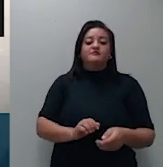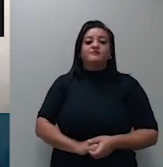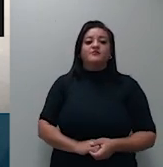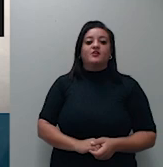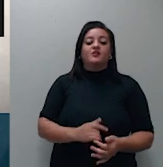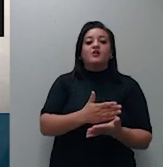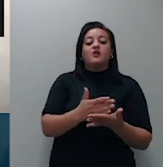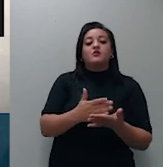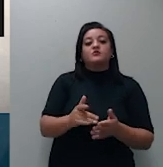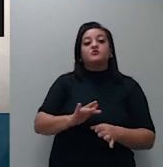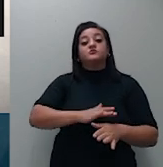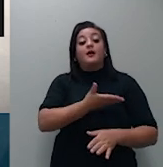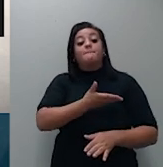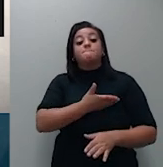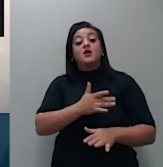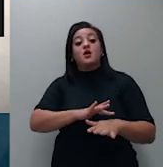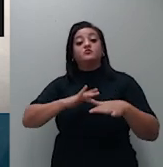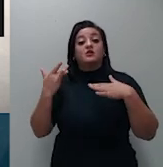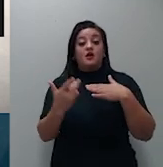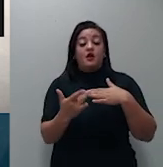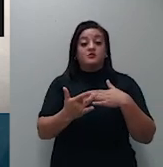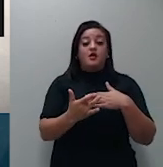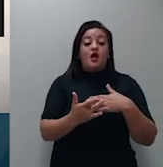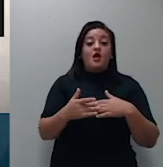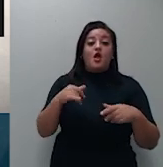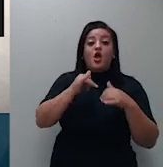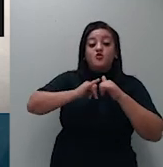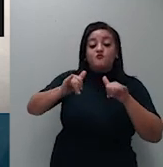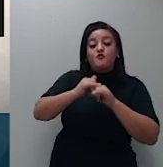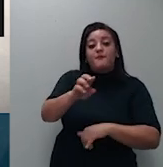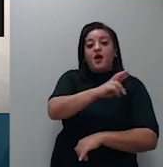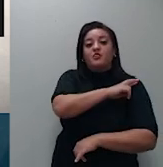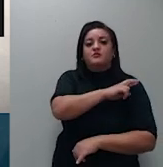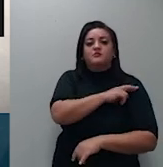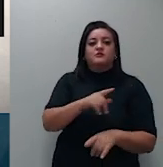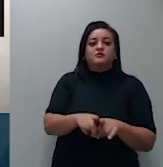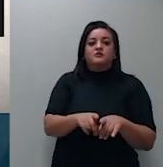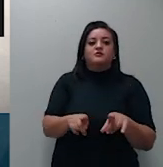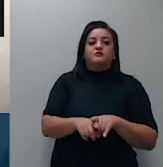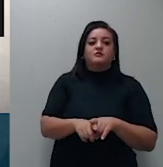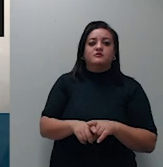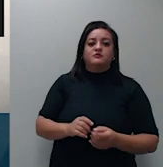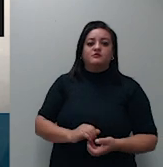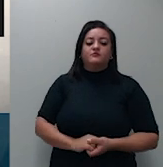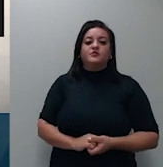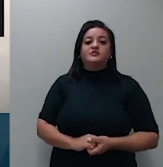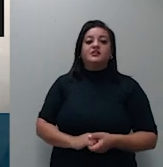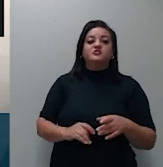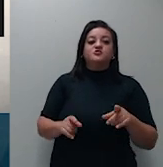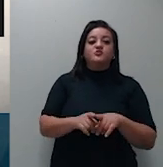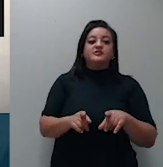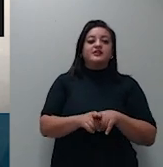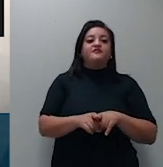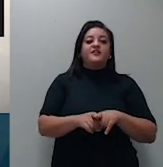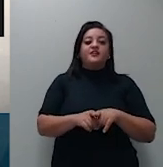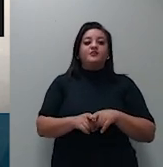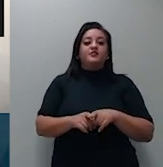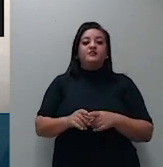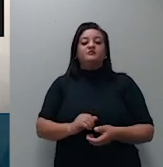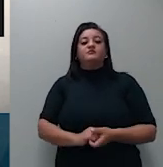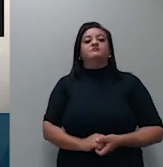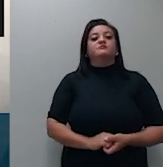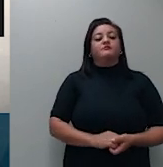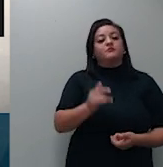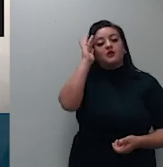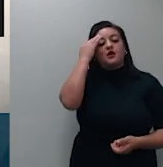rede social notificado altura o professor Facebook recusou-se a excluir a publicação por entender que